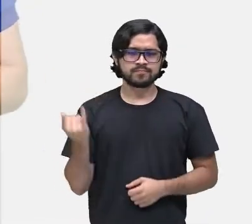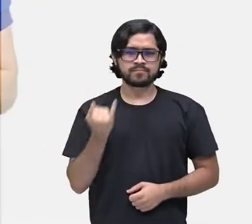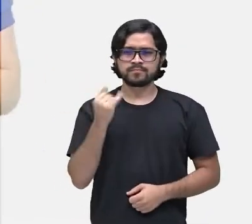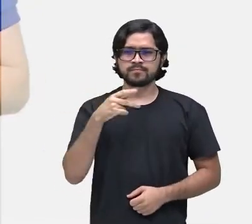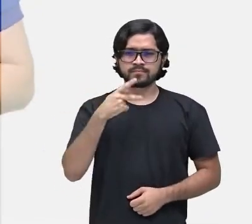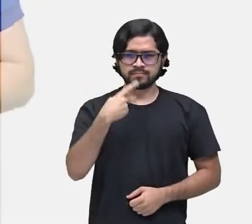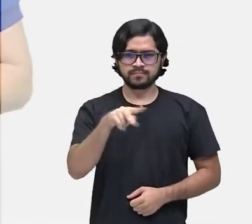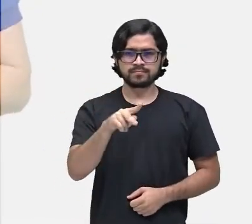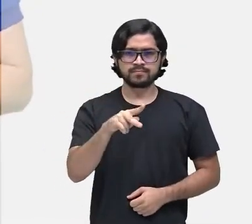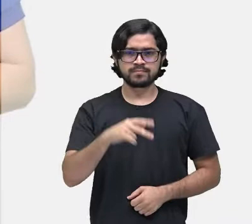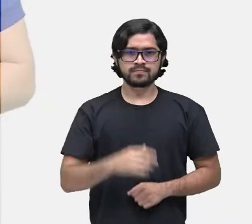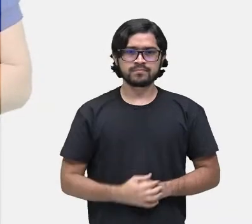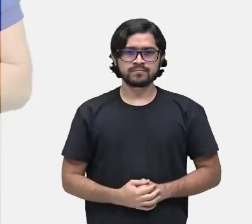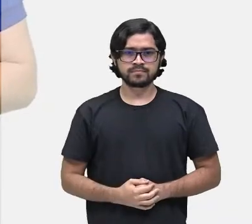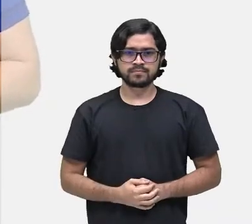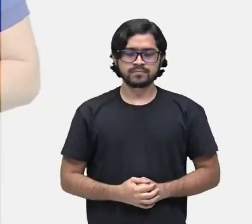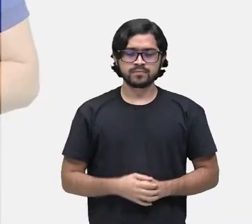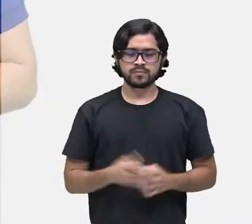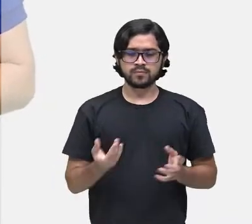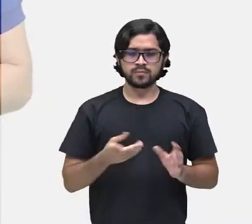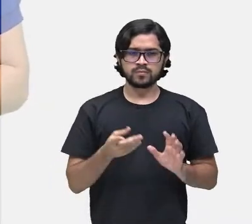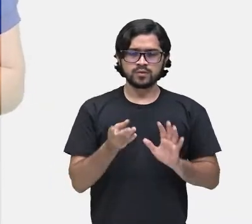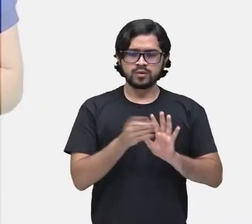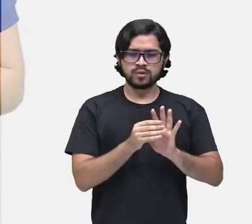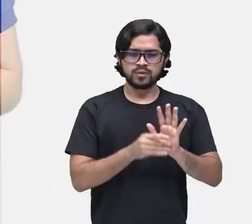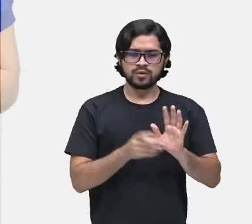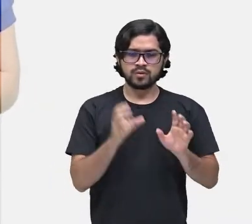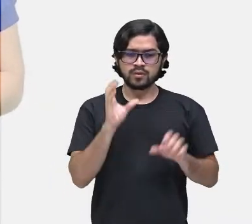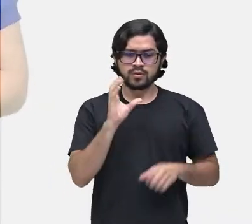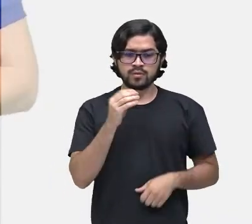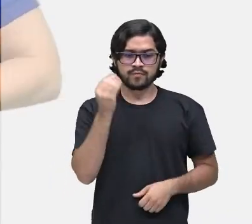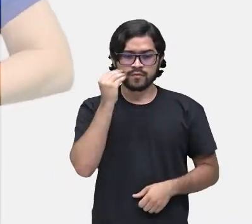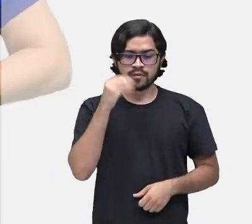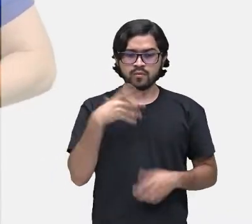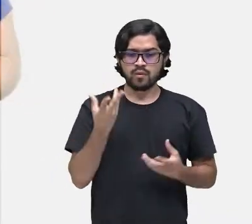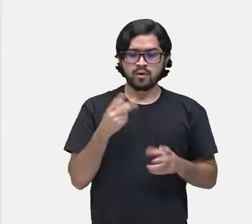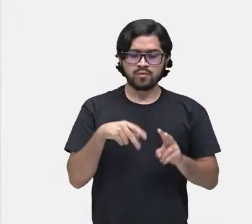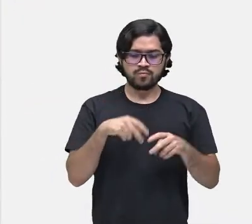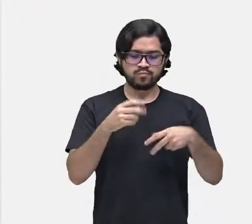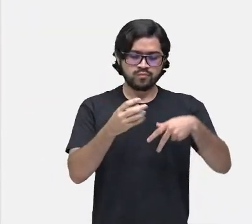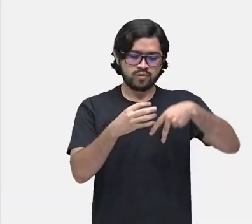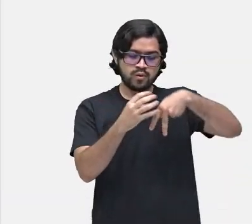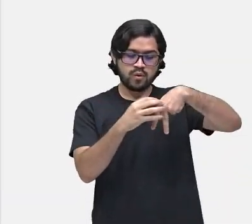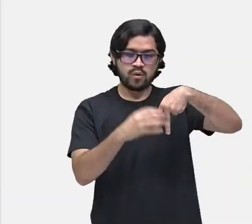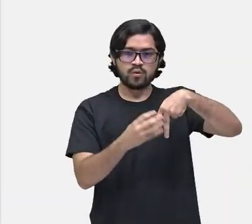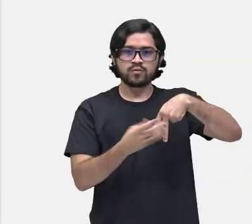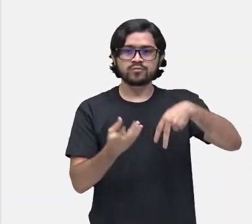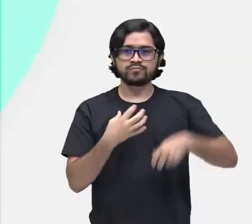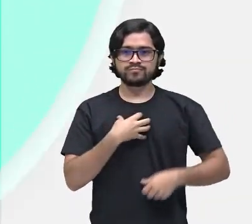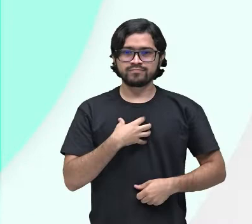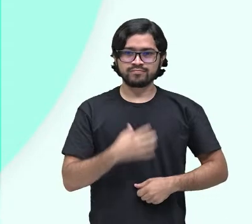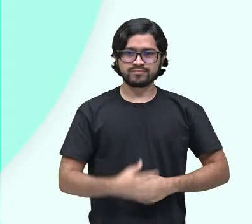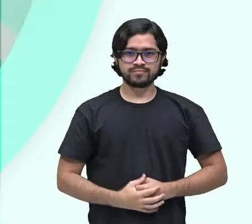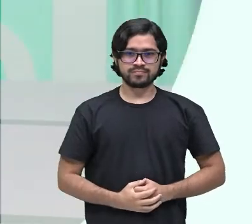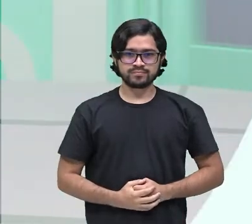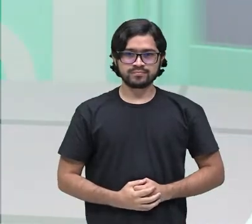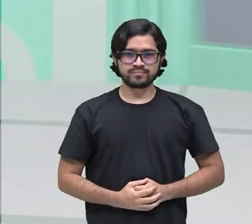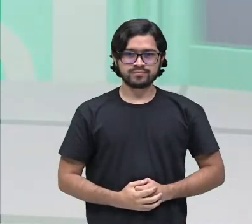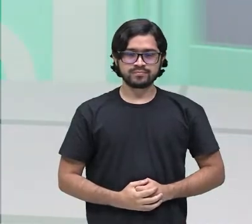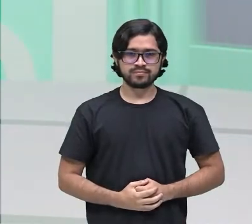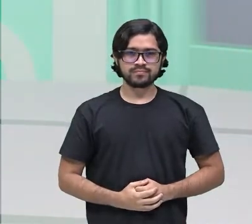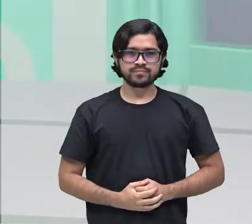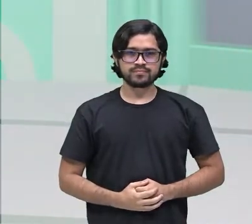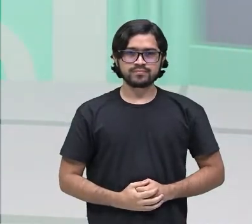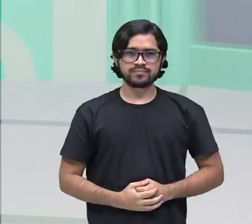E nosso objeto de conhecimento são órgãos do sentido. Então, vamos para a nossa aula. O